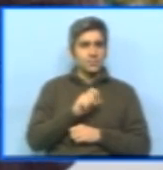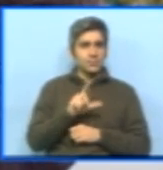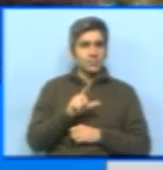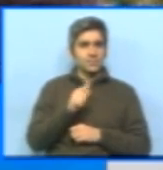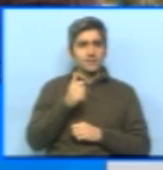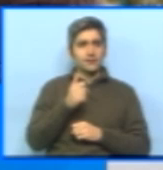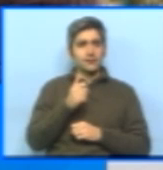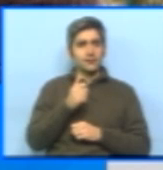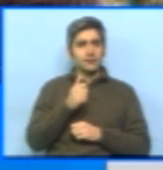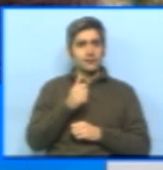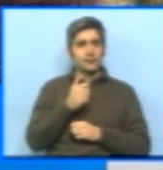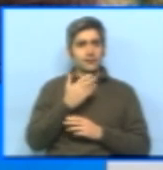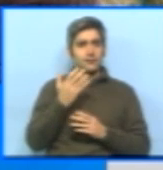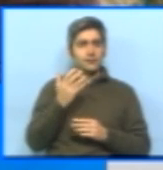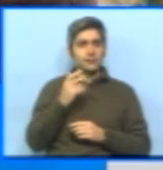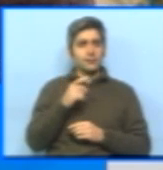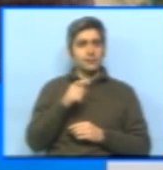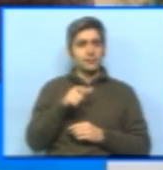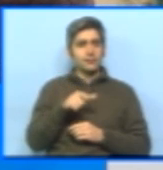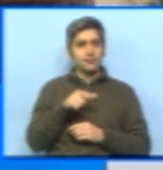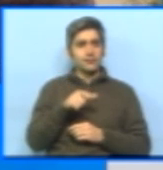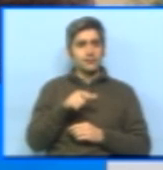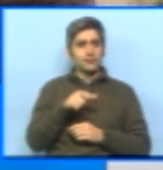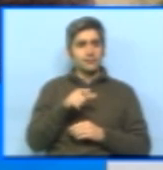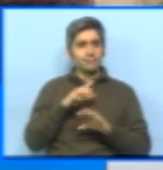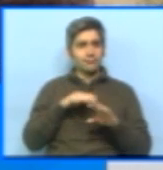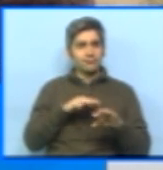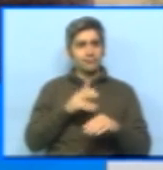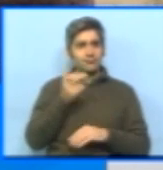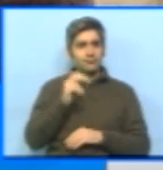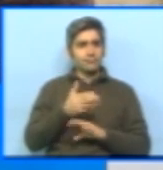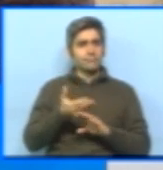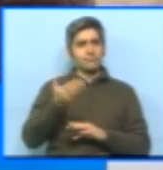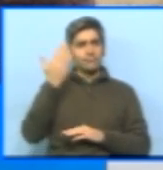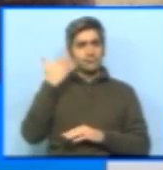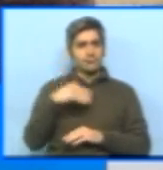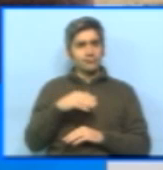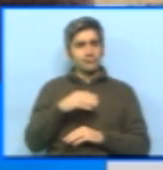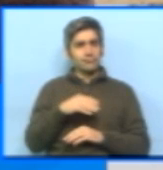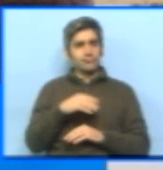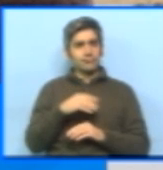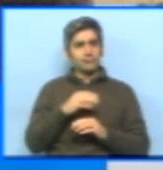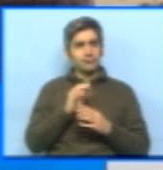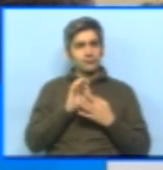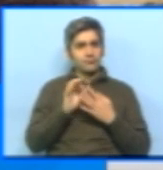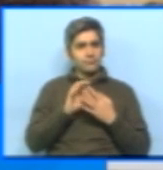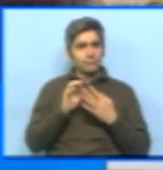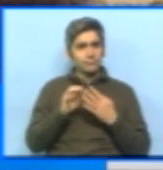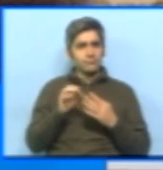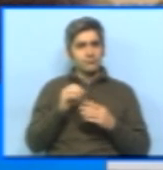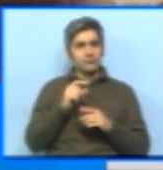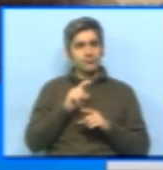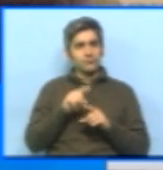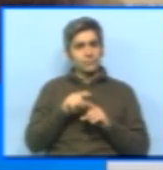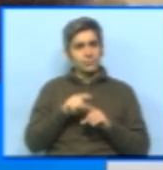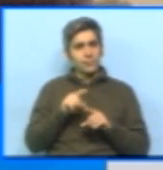dia. As Romarias Quaresmais surgem desde o início com um grande caráter penitencial.